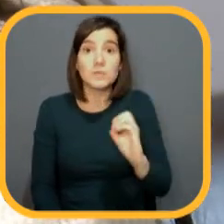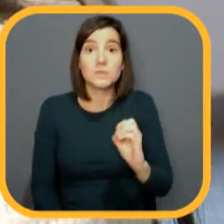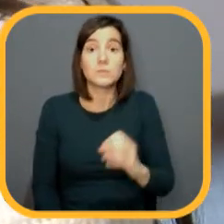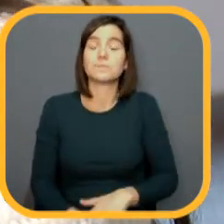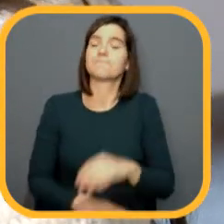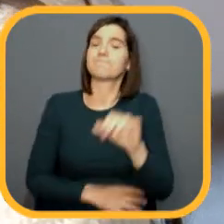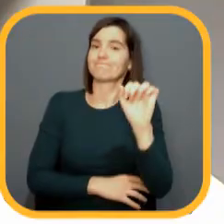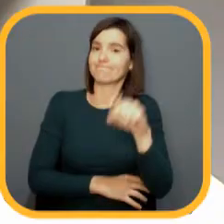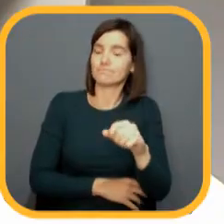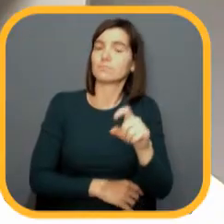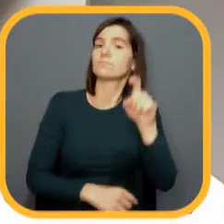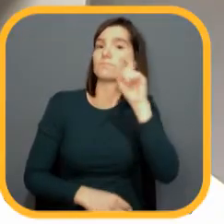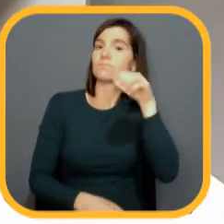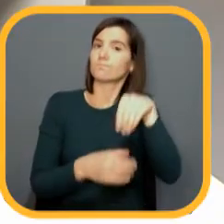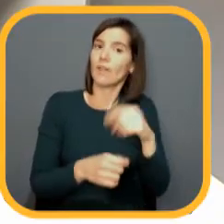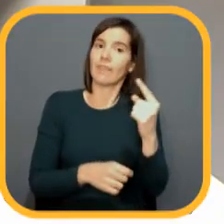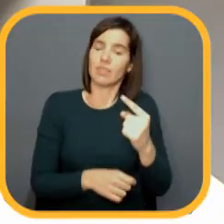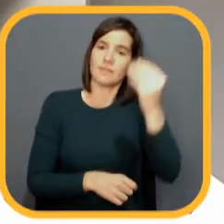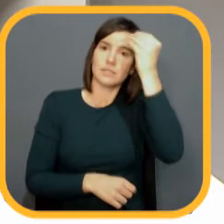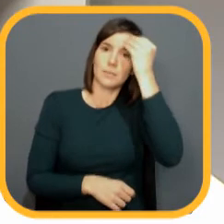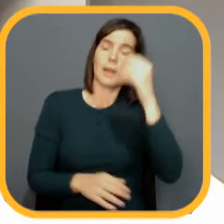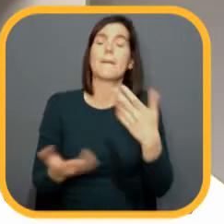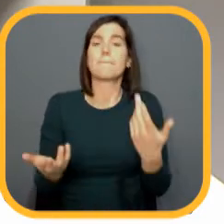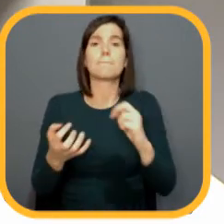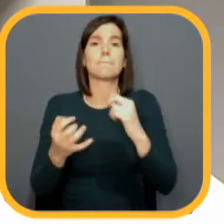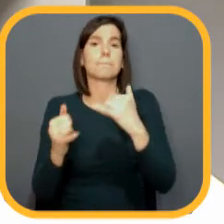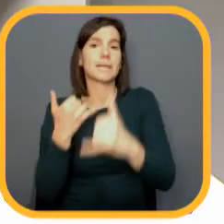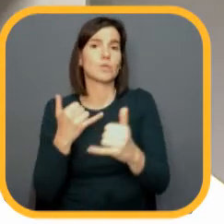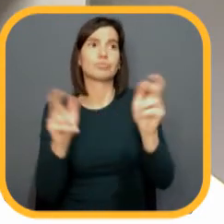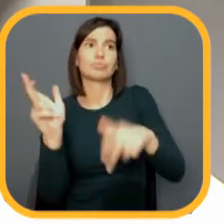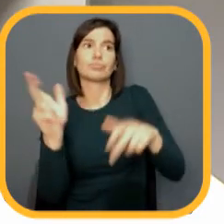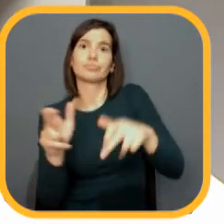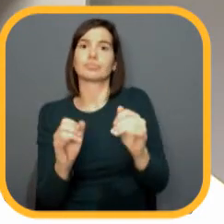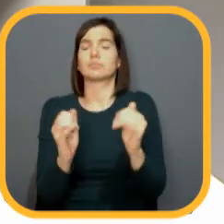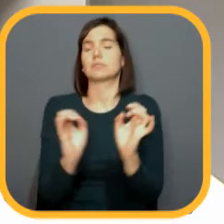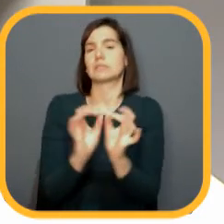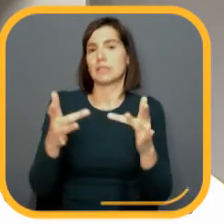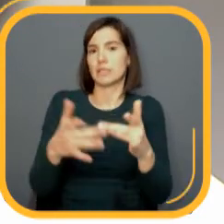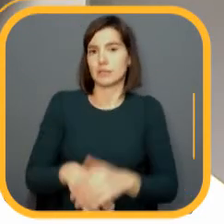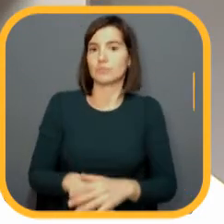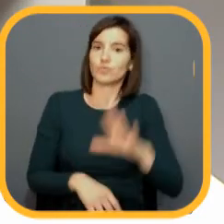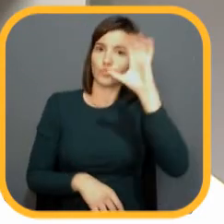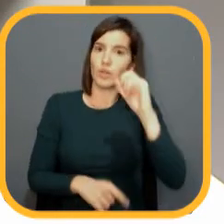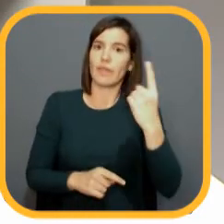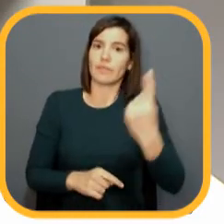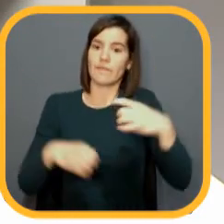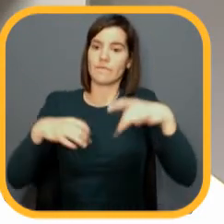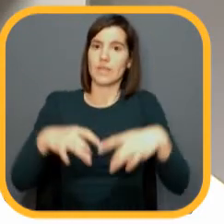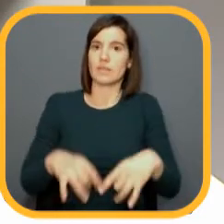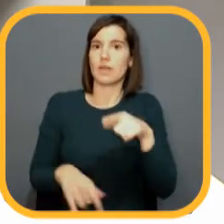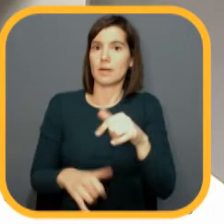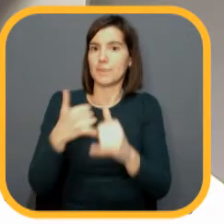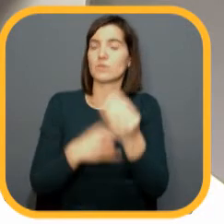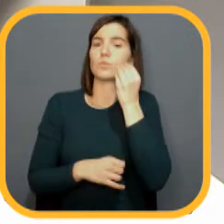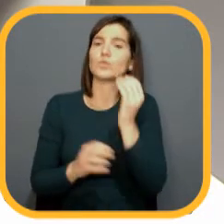de conhecimento. Sim, cabe à segurança interna conhecer as ameaças que têm origem no mundo virtual. O Estado tem de